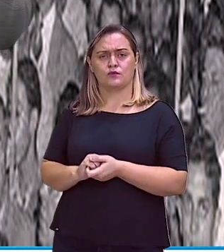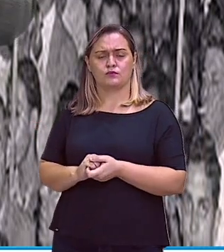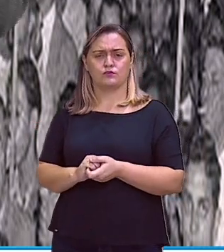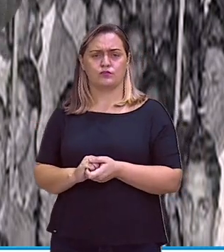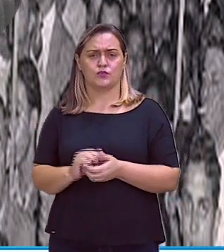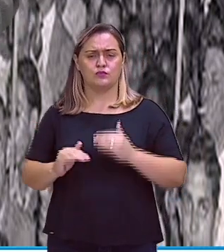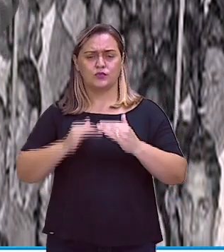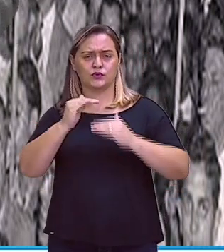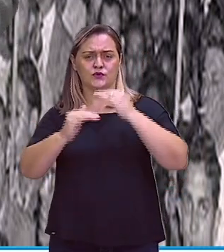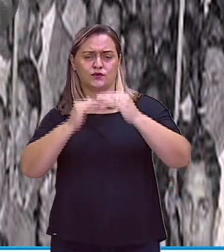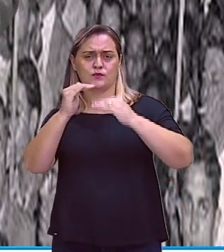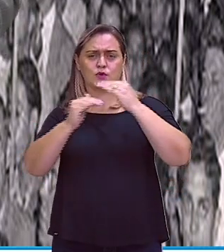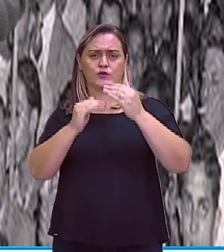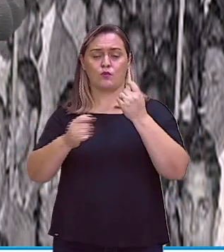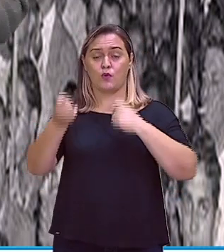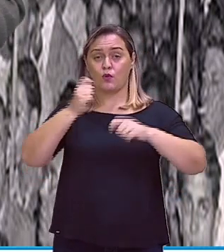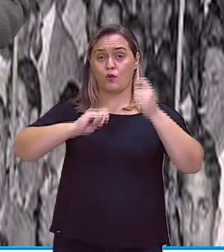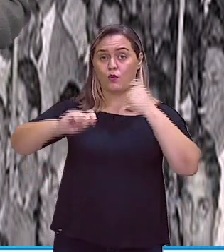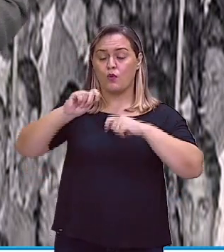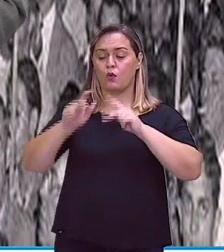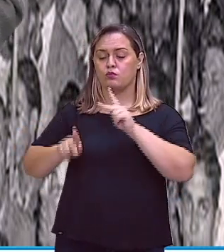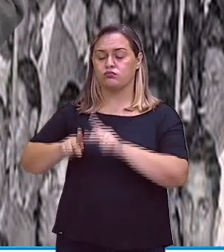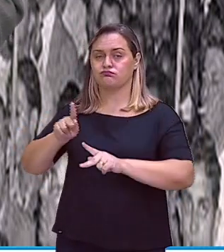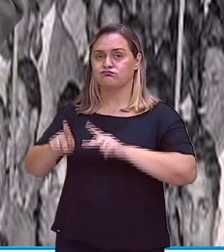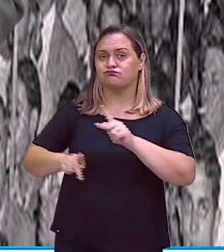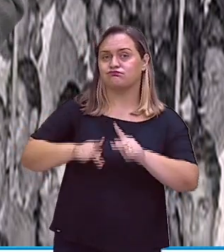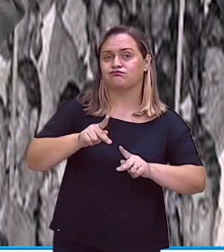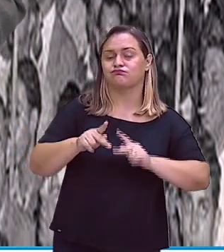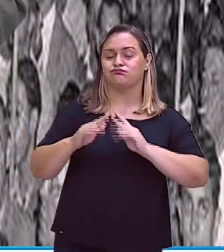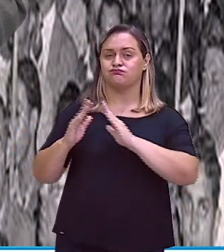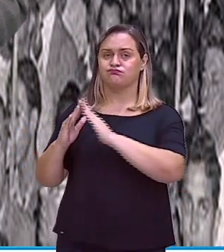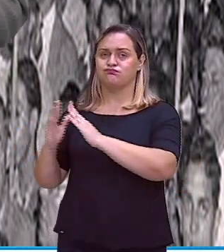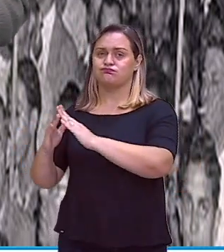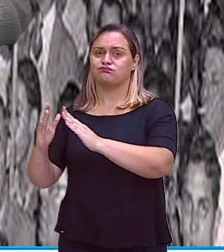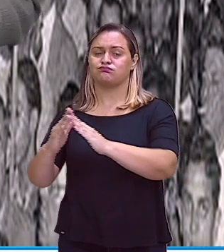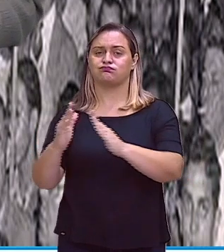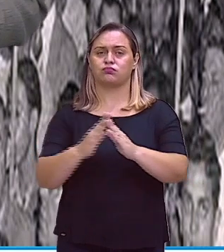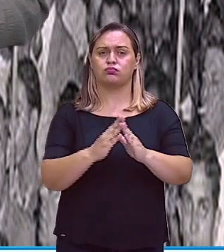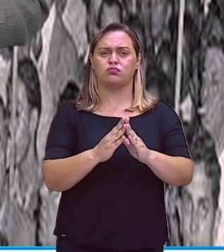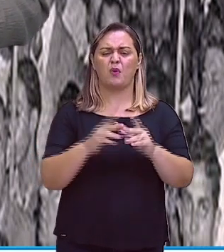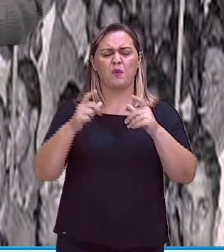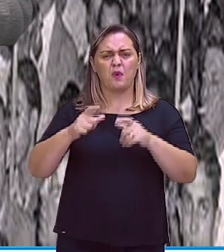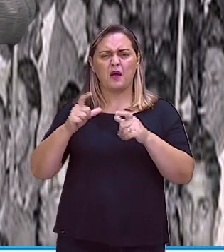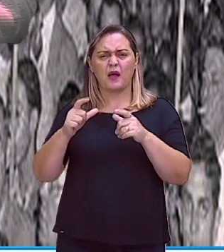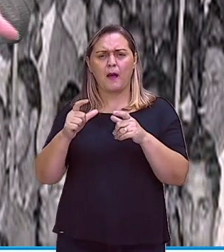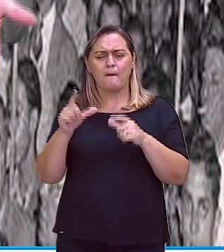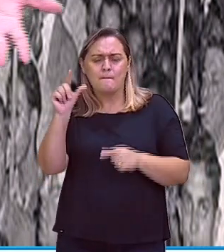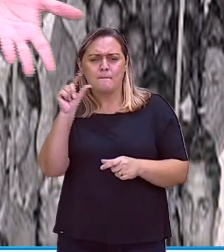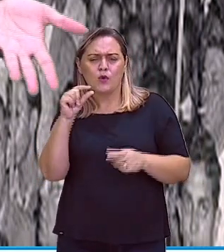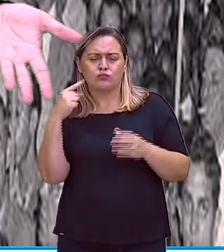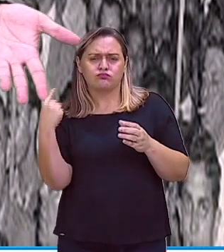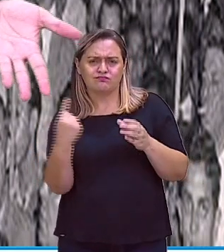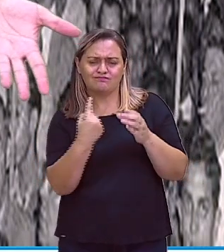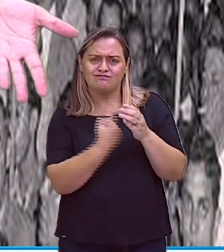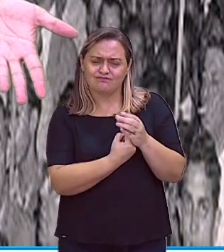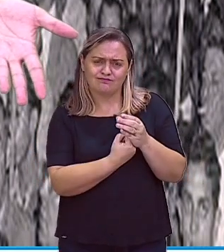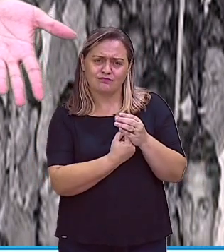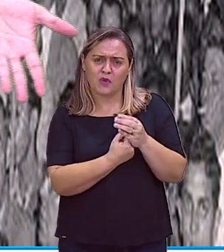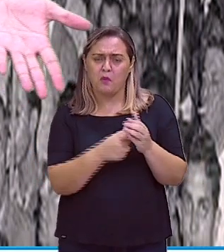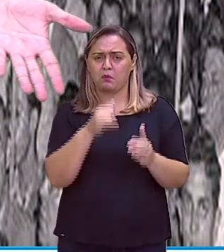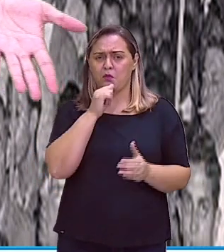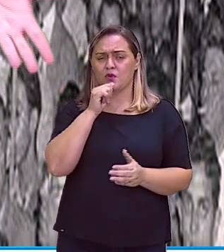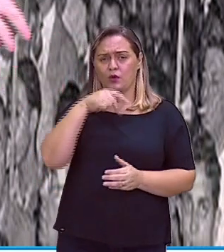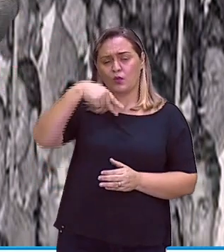Habitacional populacional de locais pouco integral como o norte eo centro-oeste